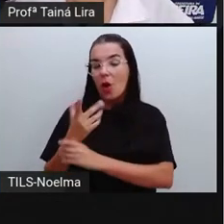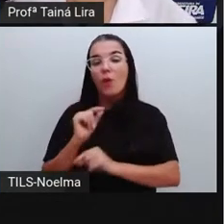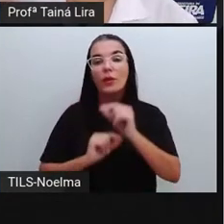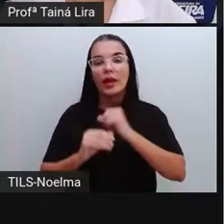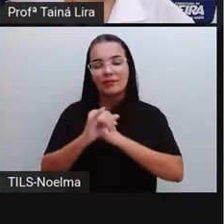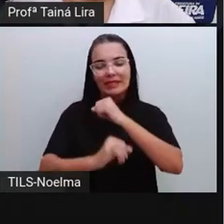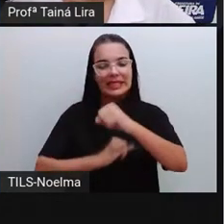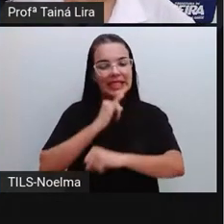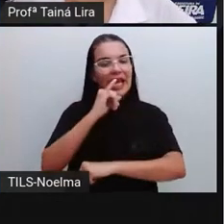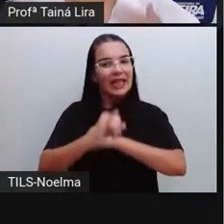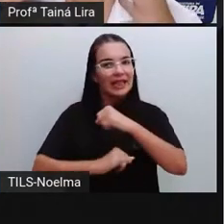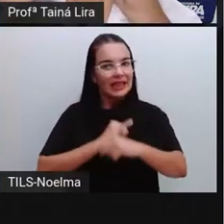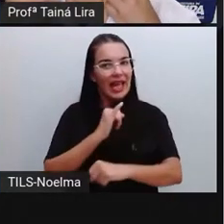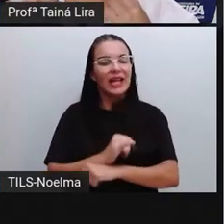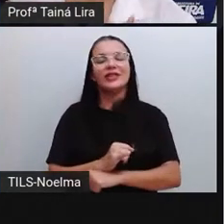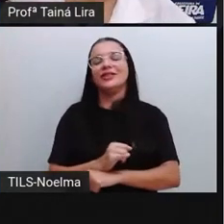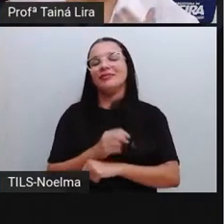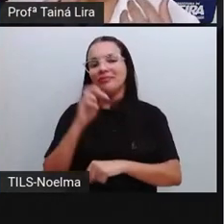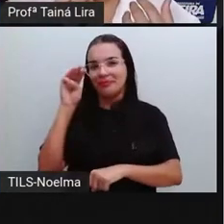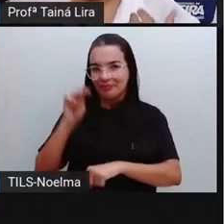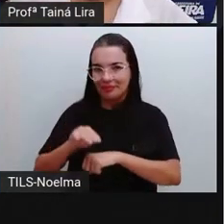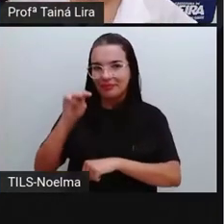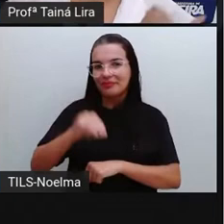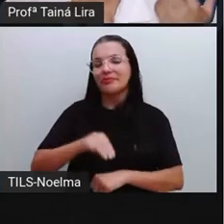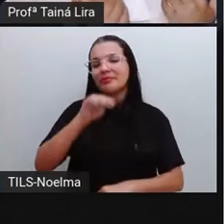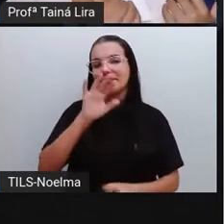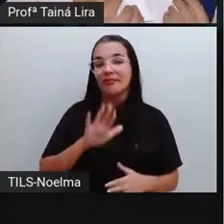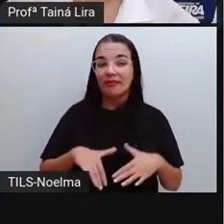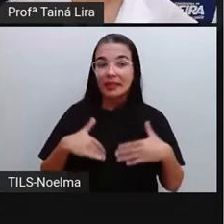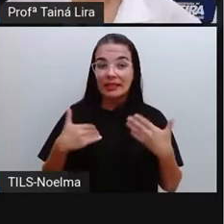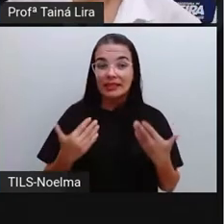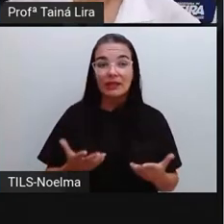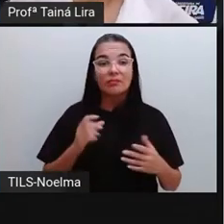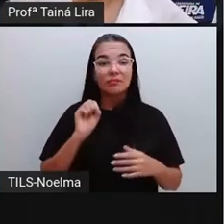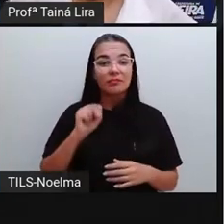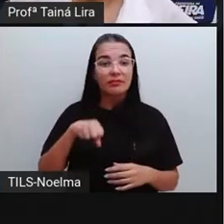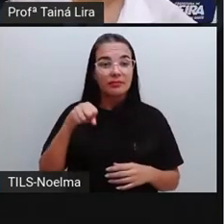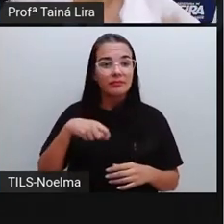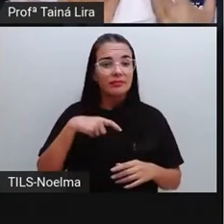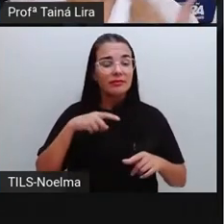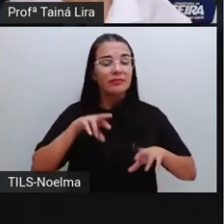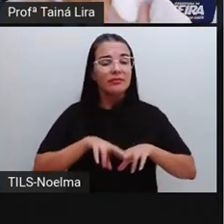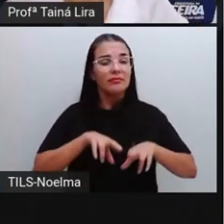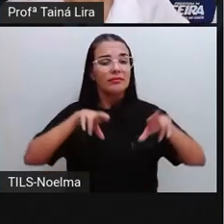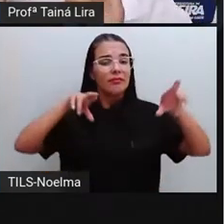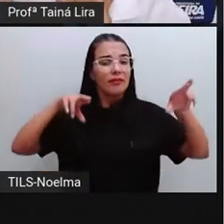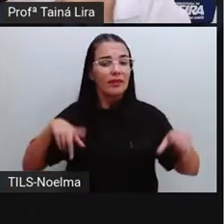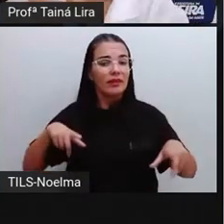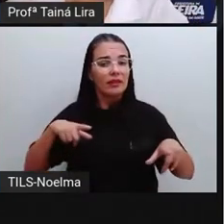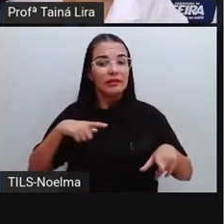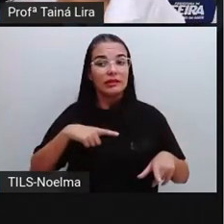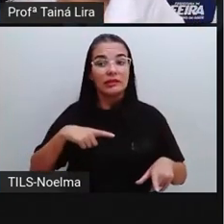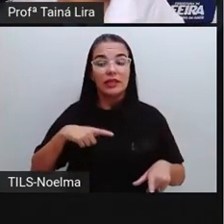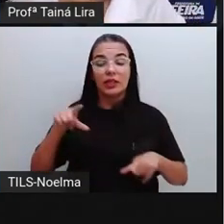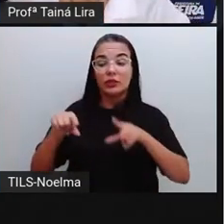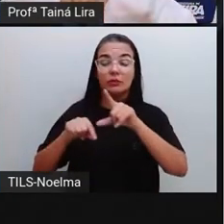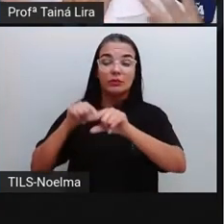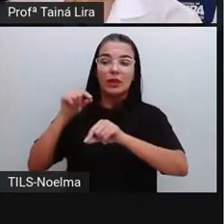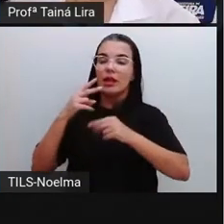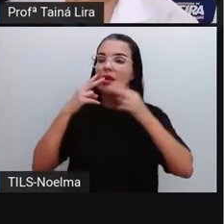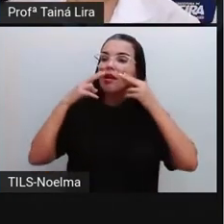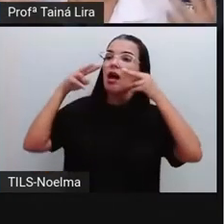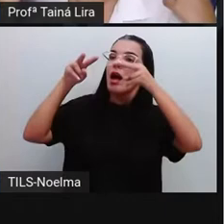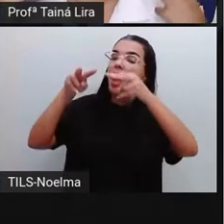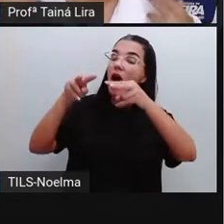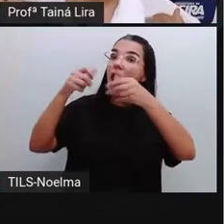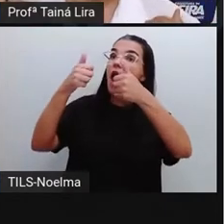o Microsoft. Então, é justamente através das diferenças que nós somos reconhecidos. Se